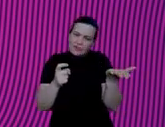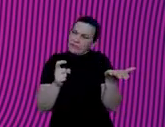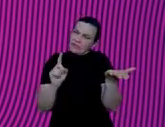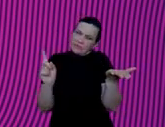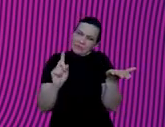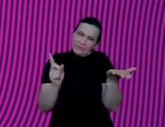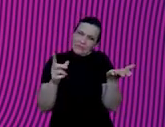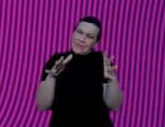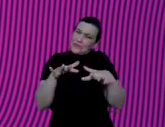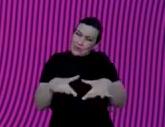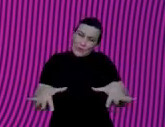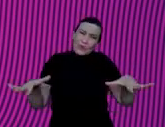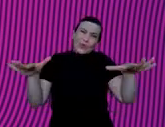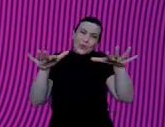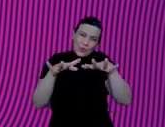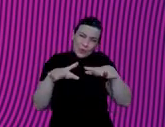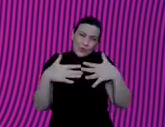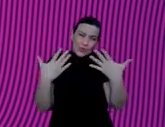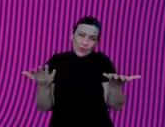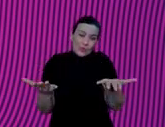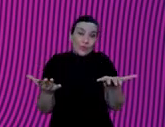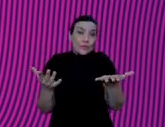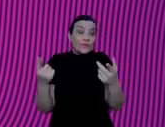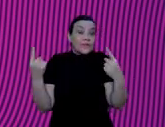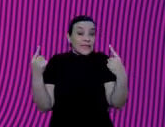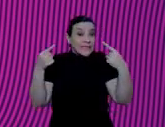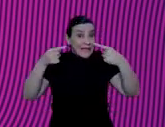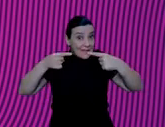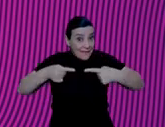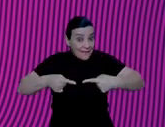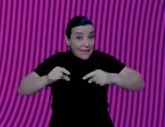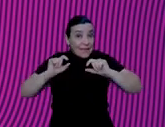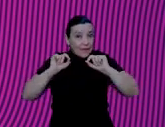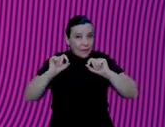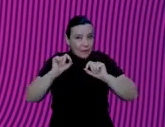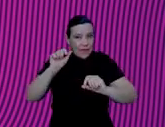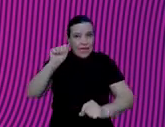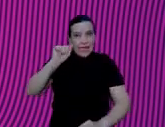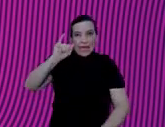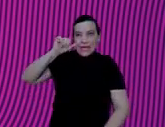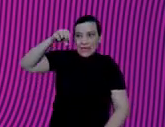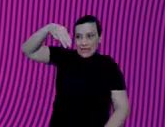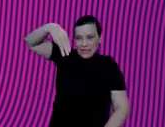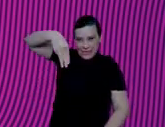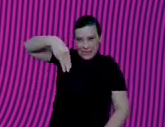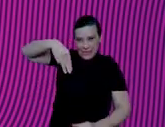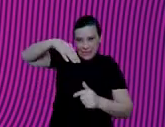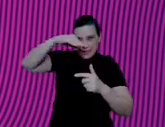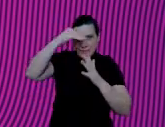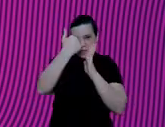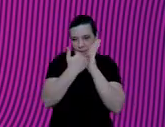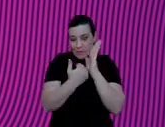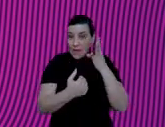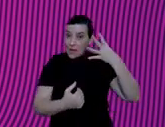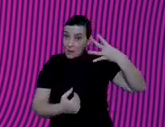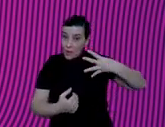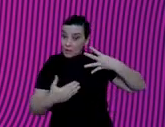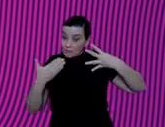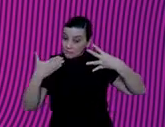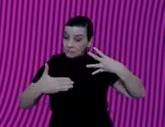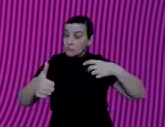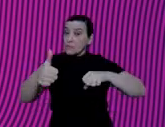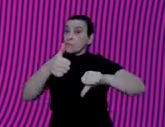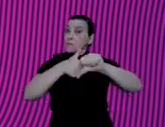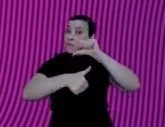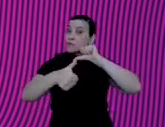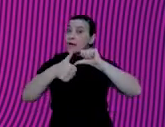Então, eu acho que o grande desafio dentro do quádruplo aim é a gente conseguir melhorar as ferramentas das equipes.